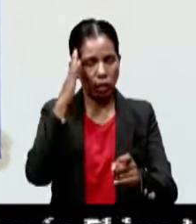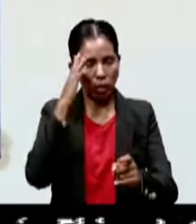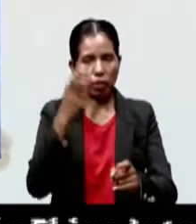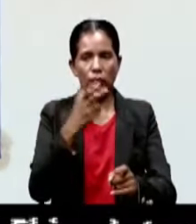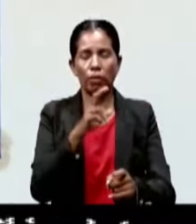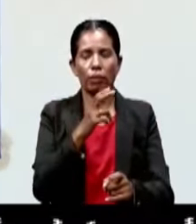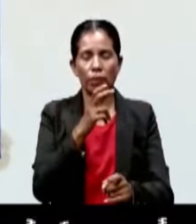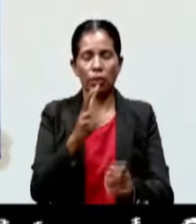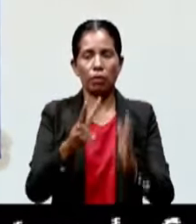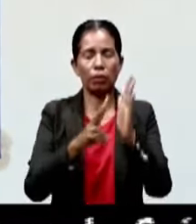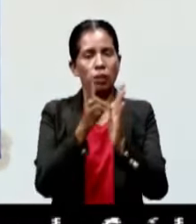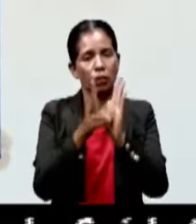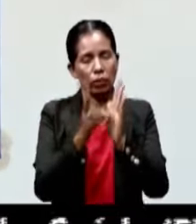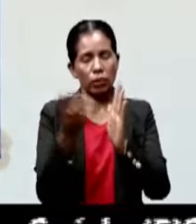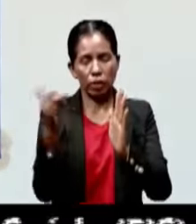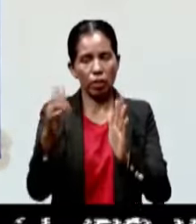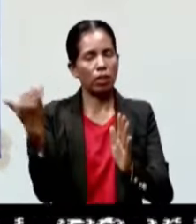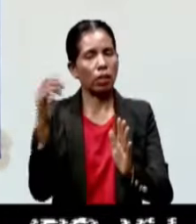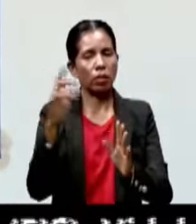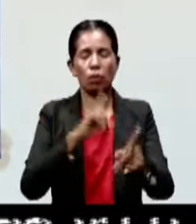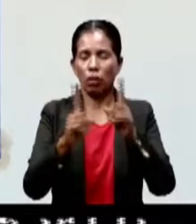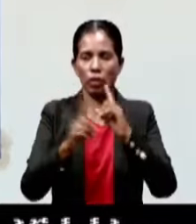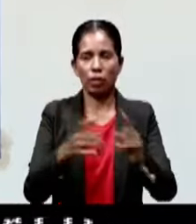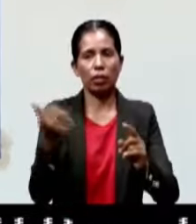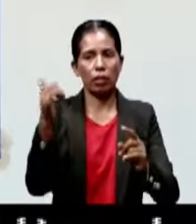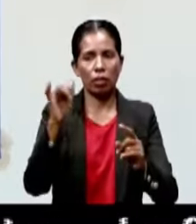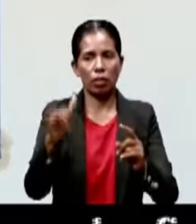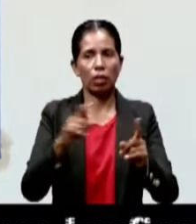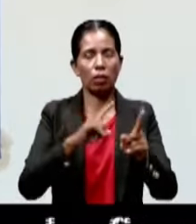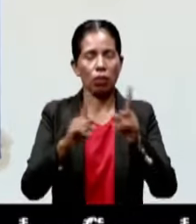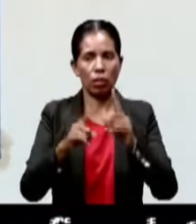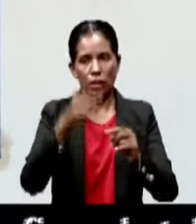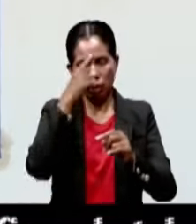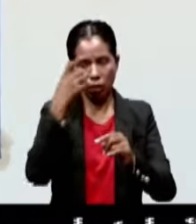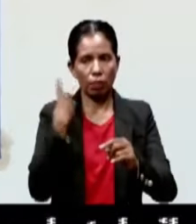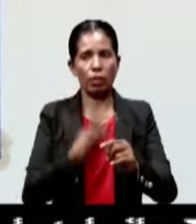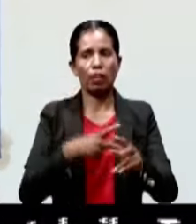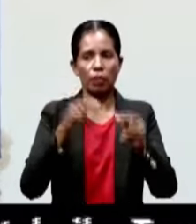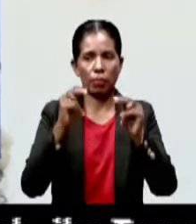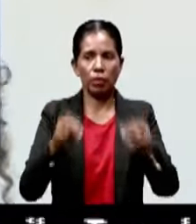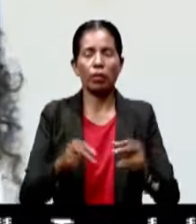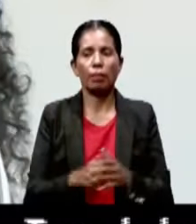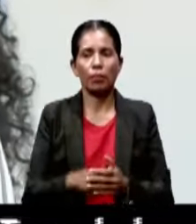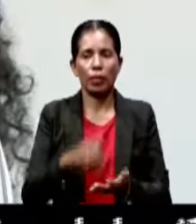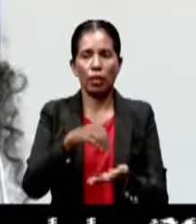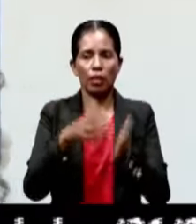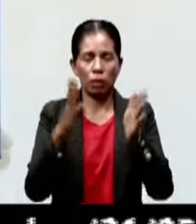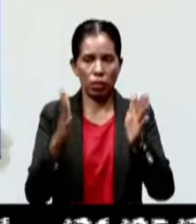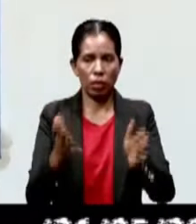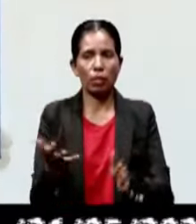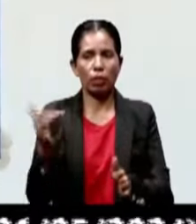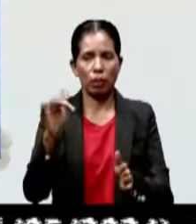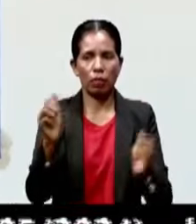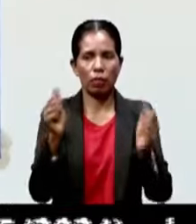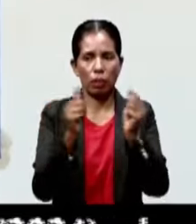no momento a tu colia, sira falha e a parte colia nian. Também te precisa no rin estudante sira,